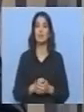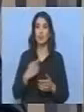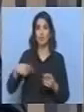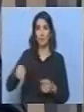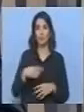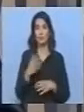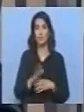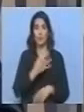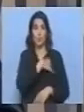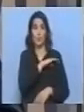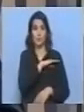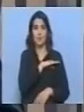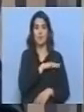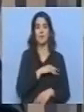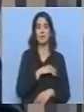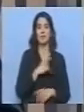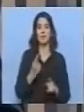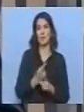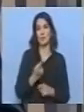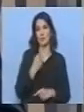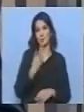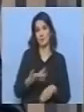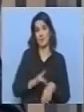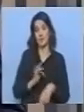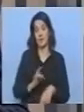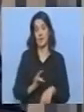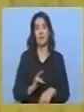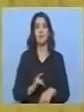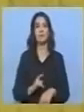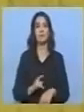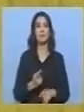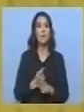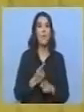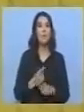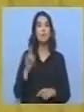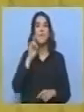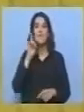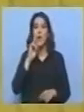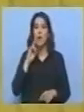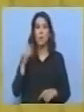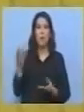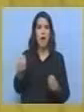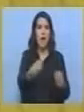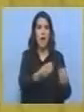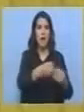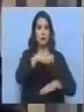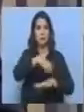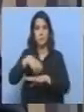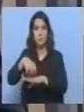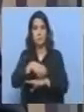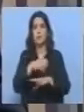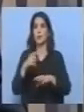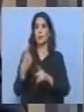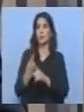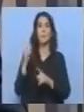por exemplo, em Coimbra, que é um aspecto que é muito sensível, é que todo o património que nós temos, que é muito em quantidade e